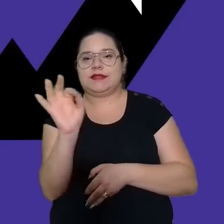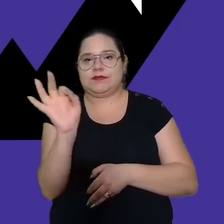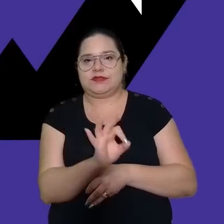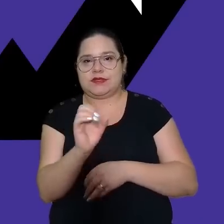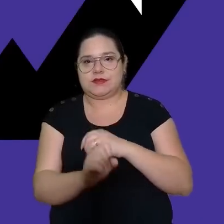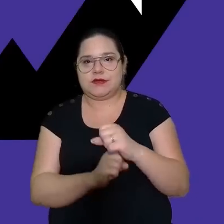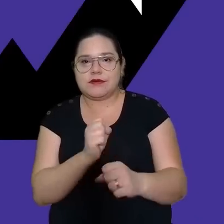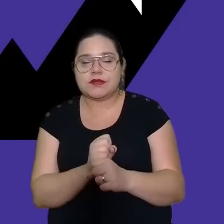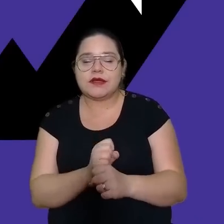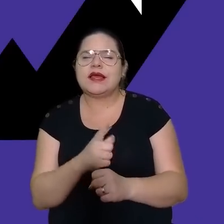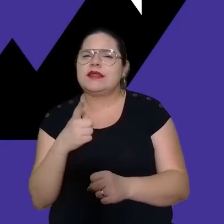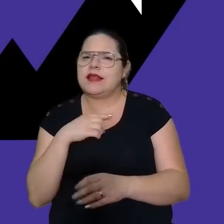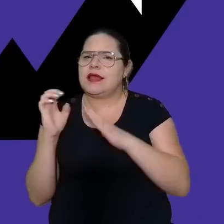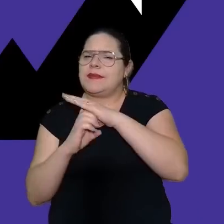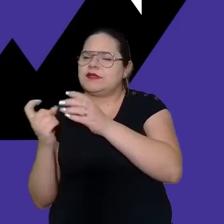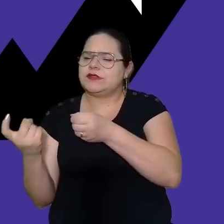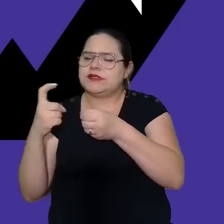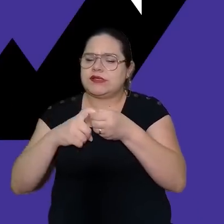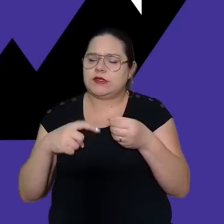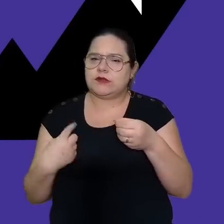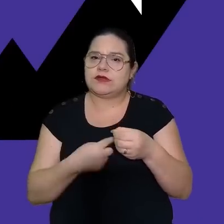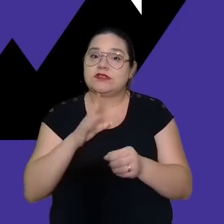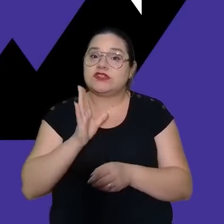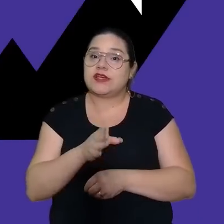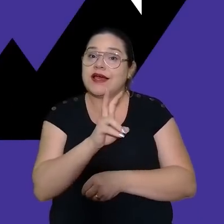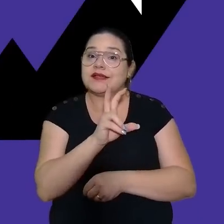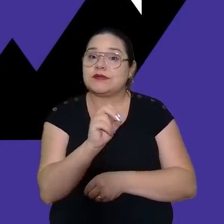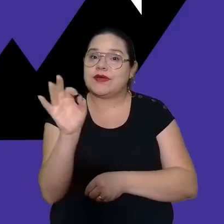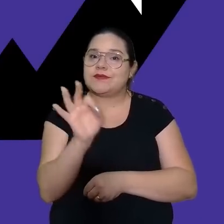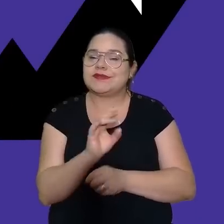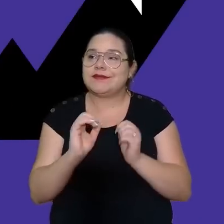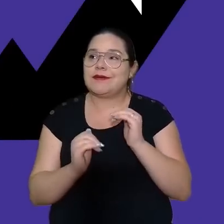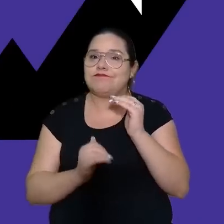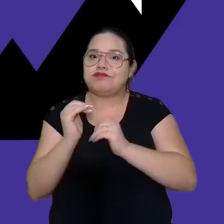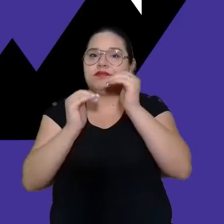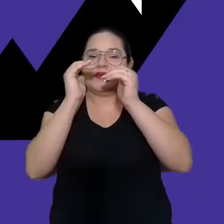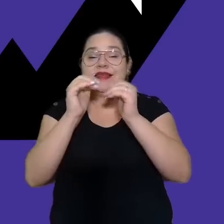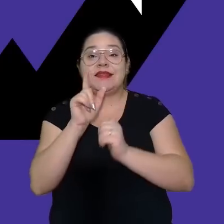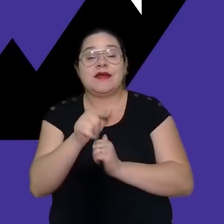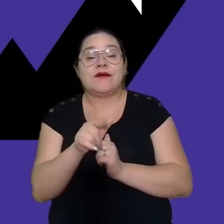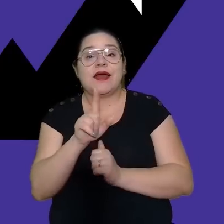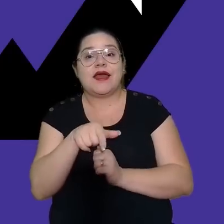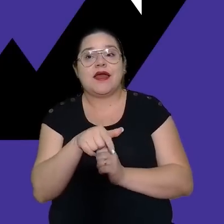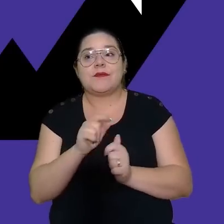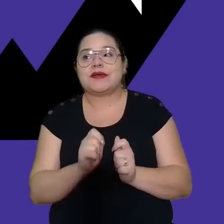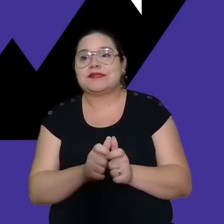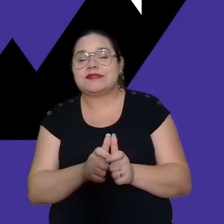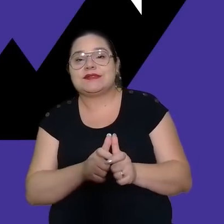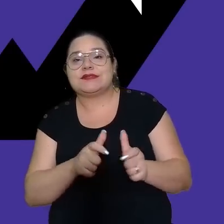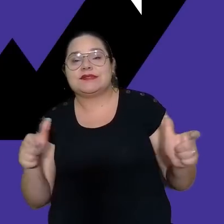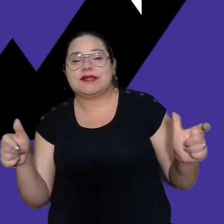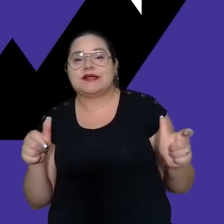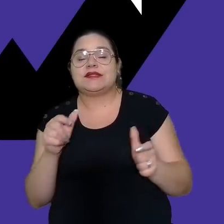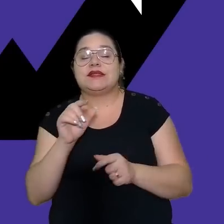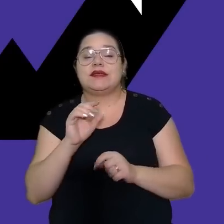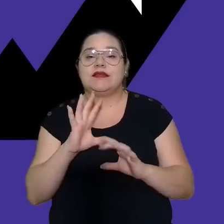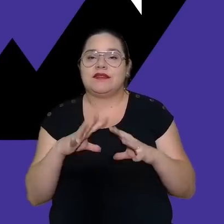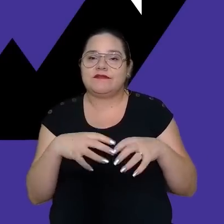nossa que já chegou a crescer 50% ano passado. Então é uma das grandes estrelas da defesa vegetal, é o